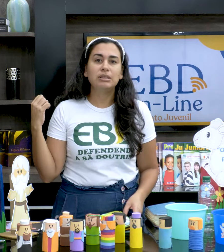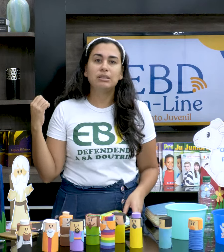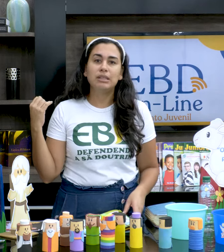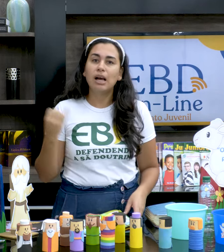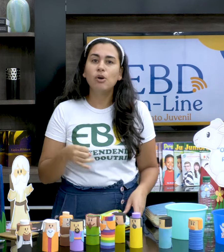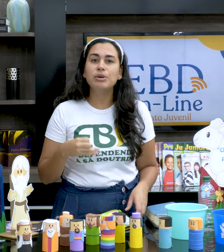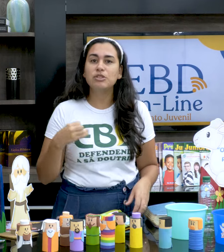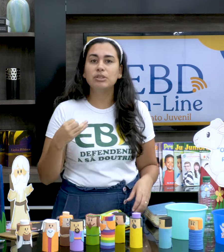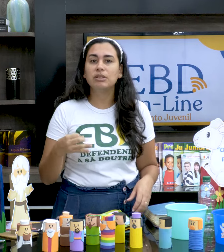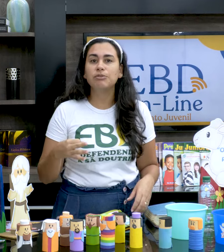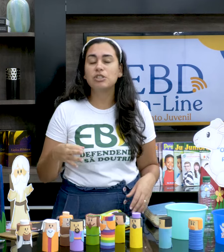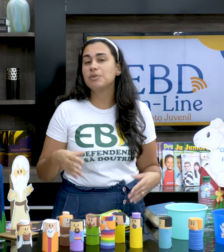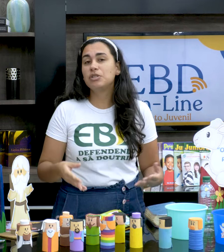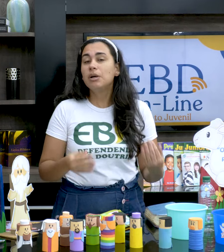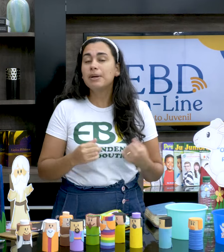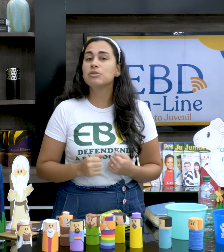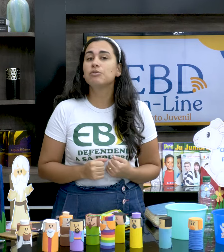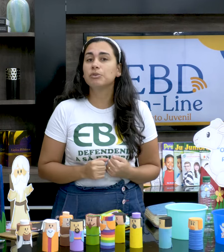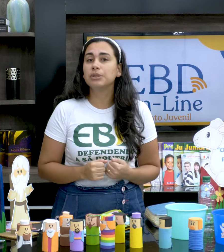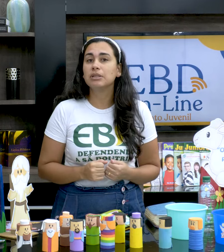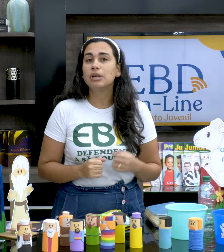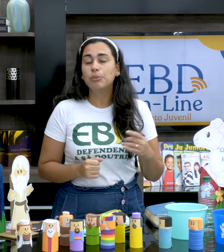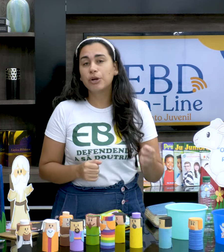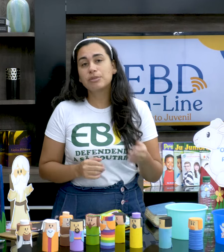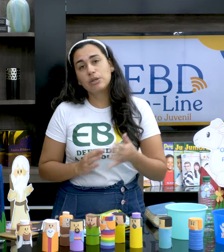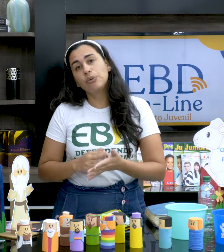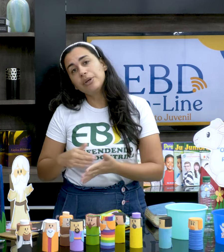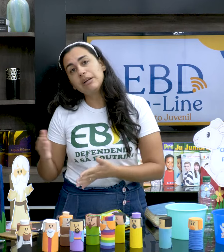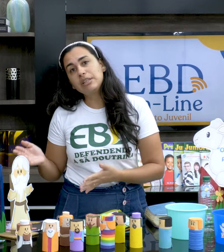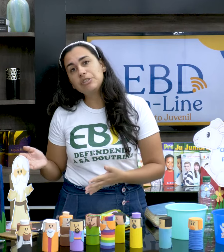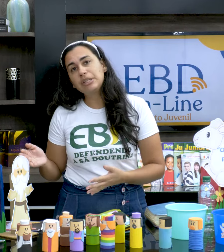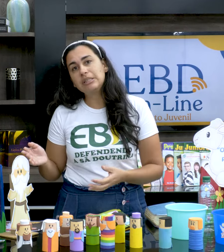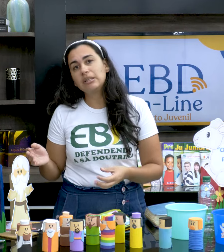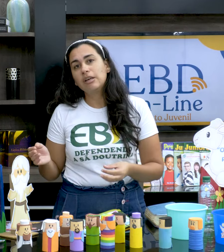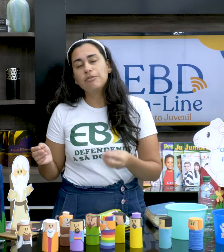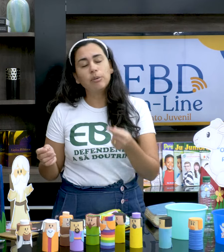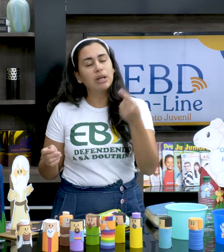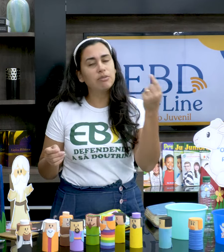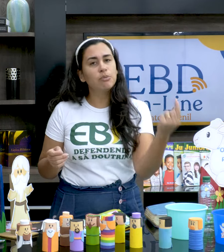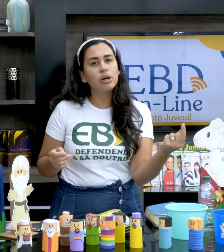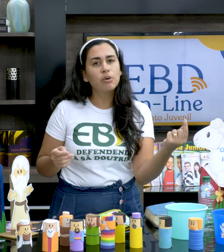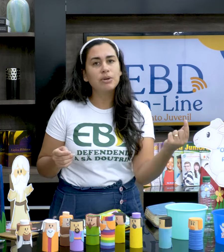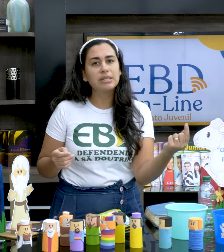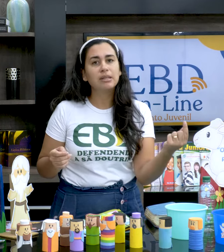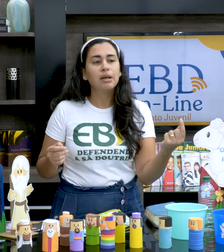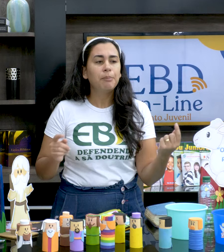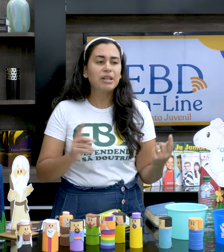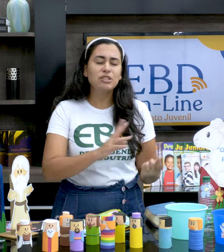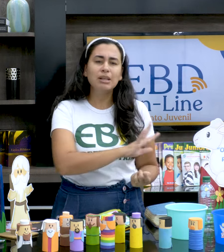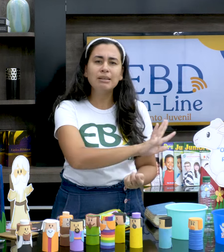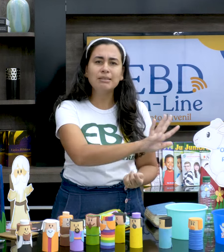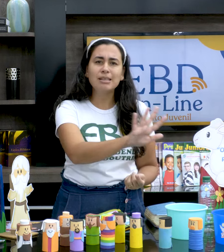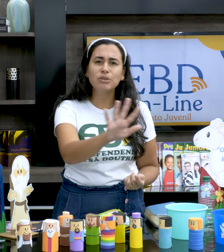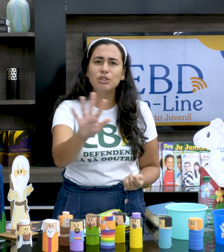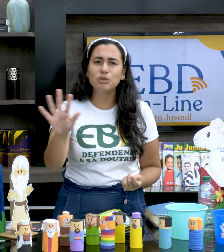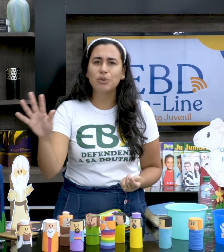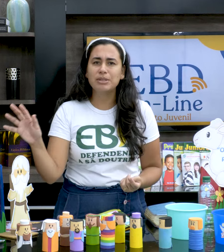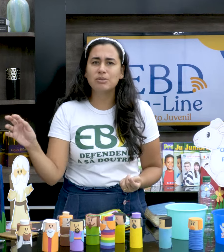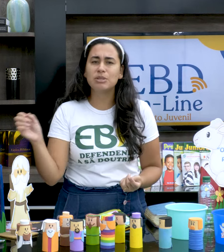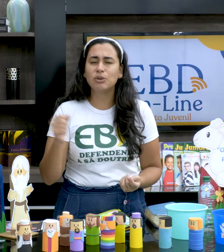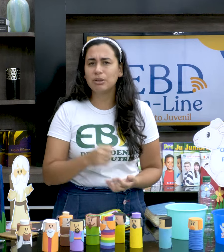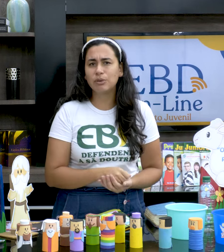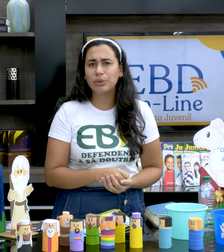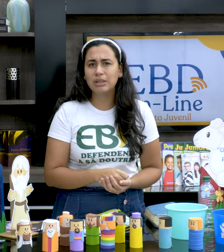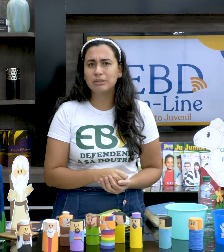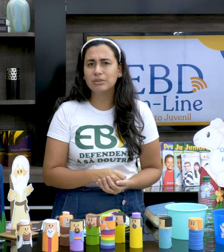Mas a gente tinha arroz, a gente tinha feijão, a gente não passou fome. Porque o Senhor cuidava da gente. Faltava uma coisa, mas tantas outras